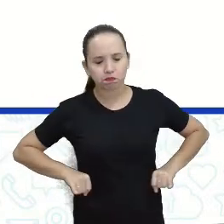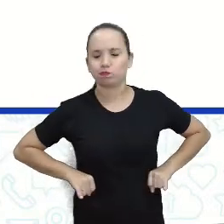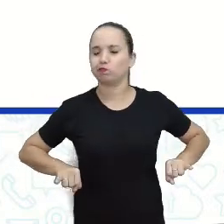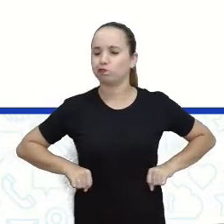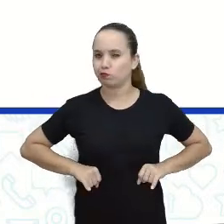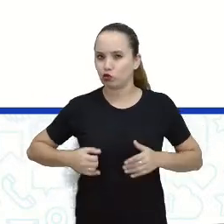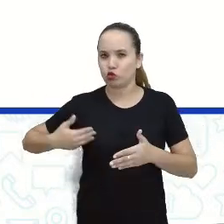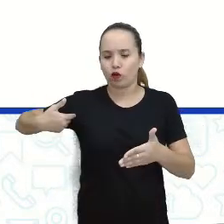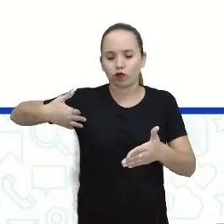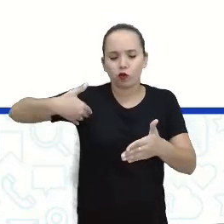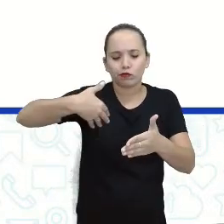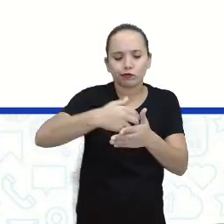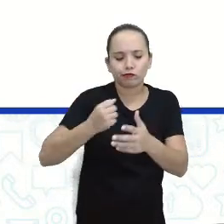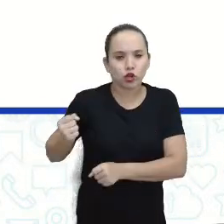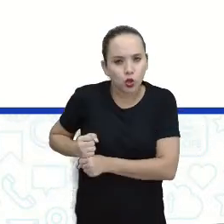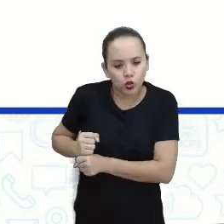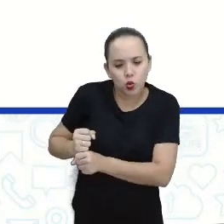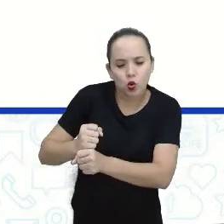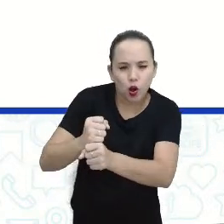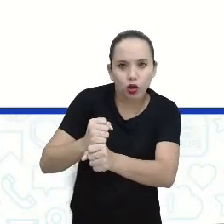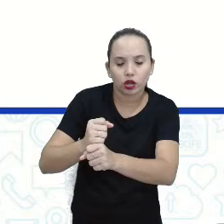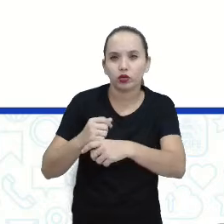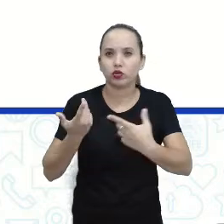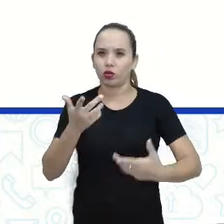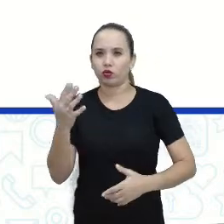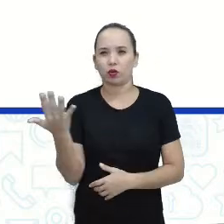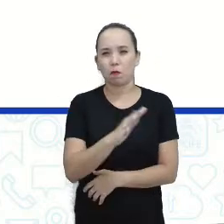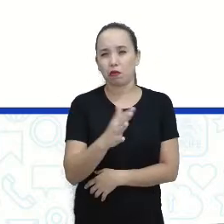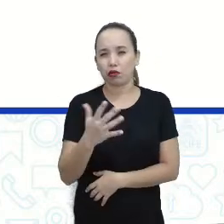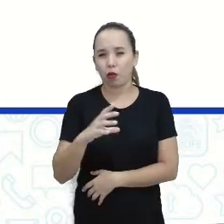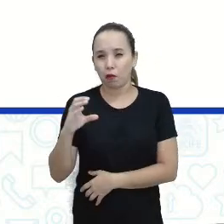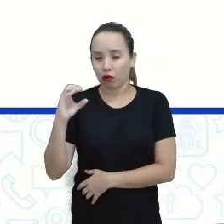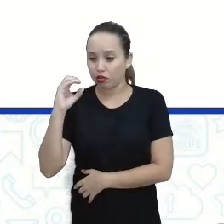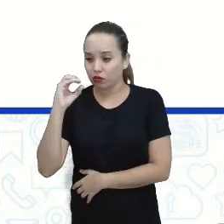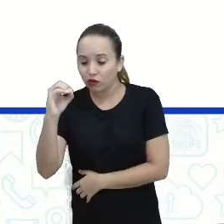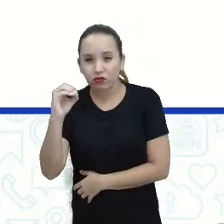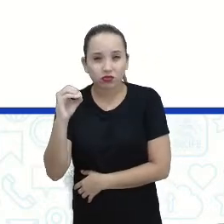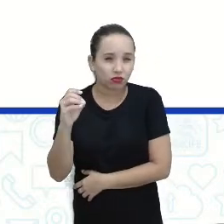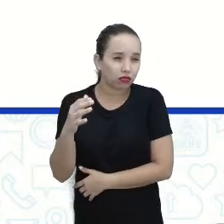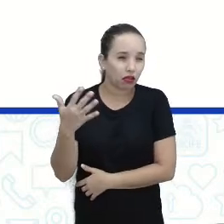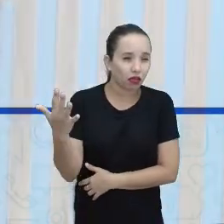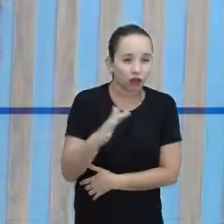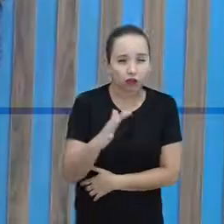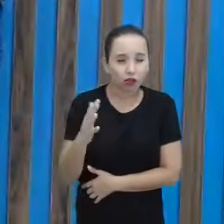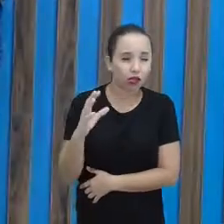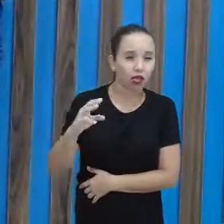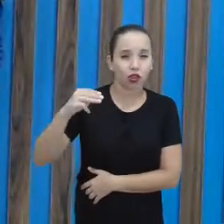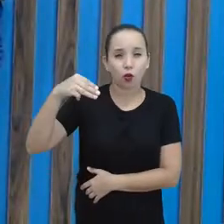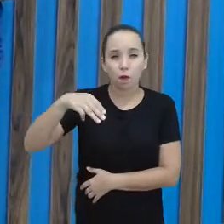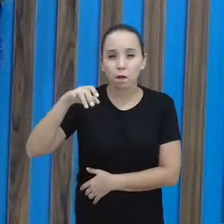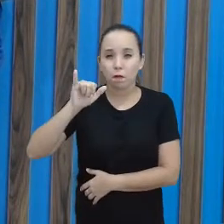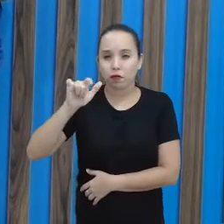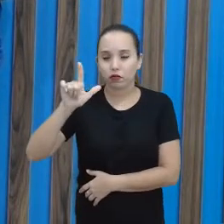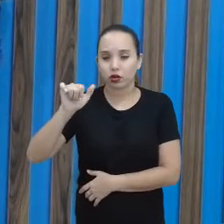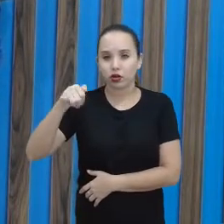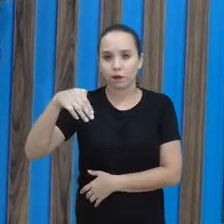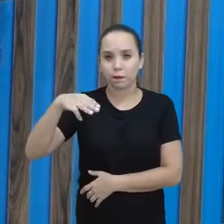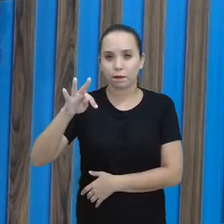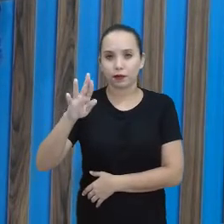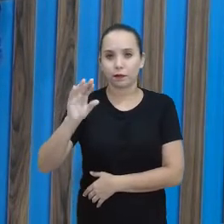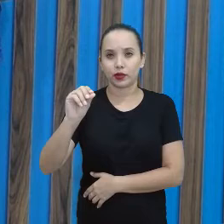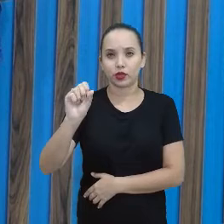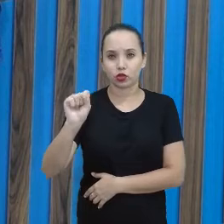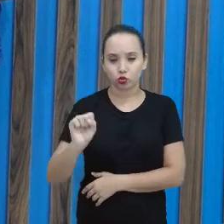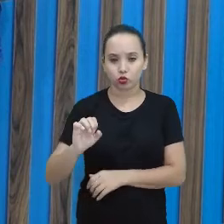ano. Então, a média é de 0 milímetros, né? Em alguns lugares, tá? Em alguns desses lugares em vermelho. Então,